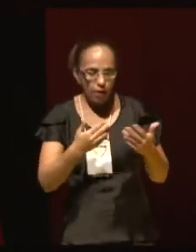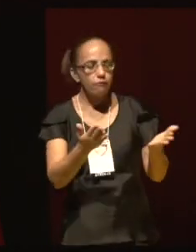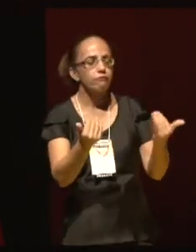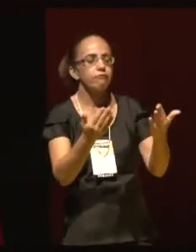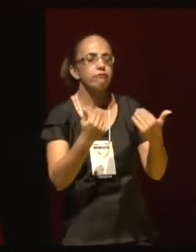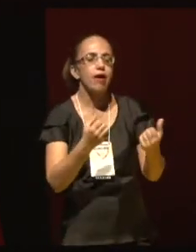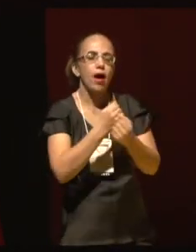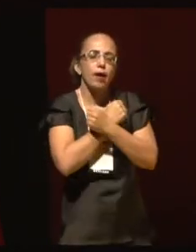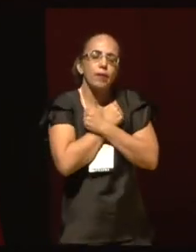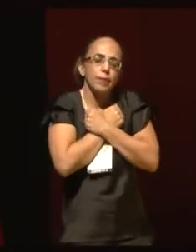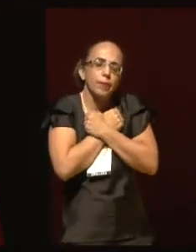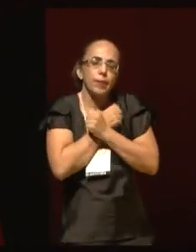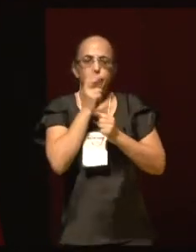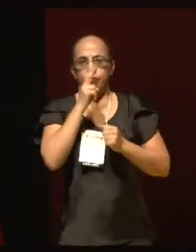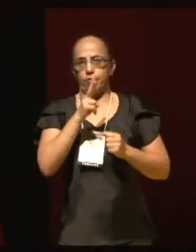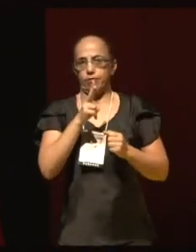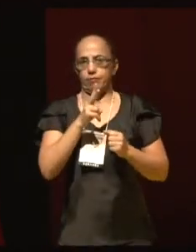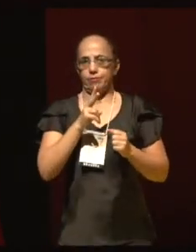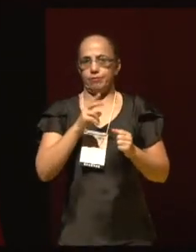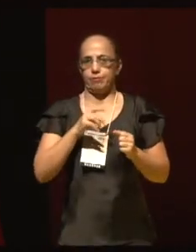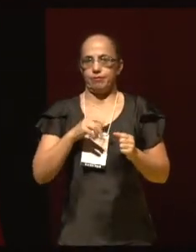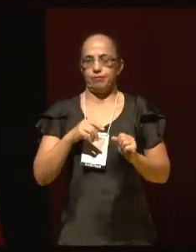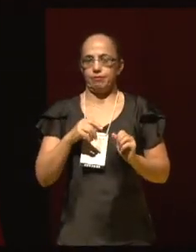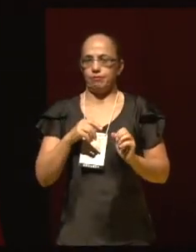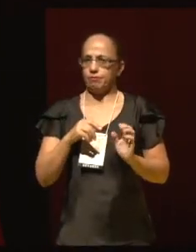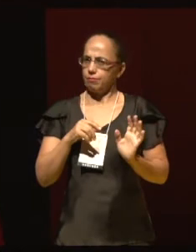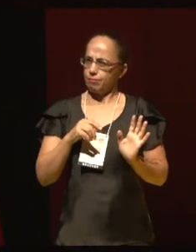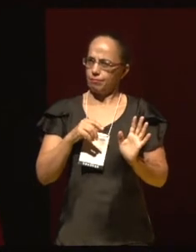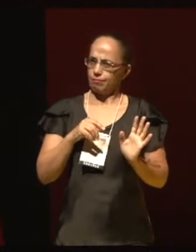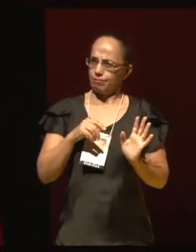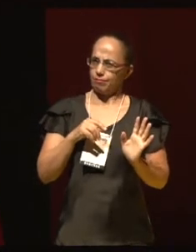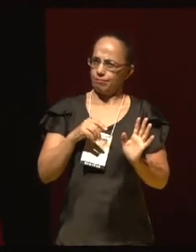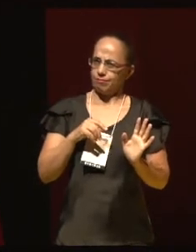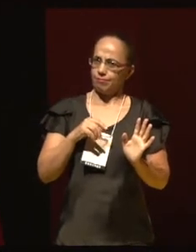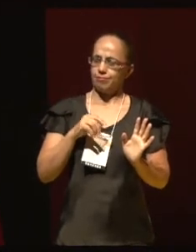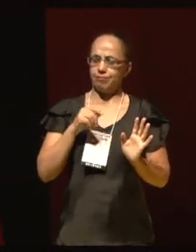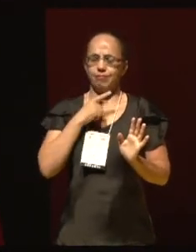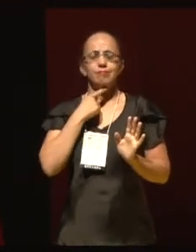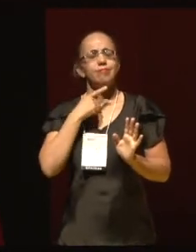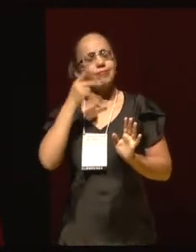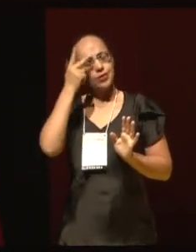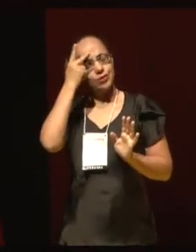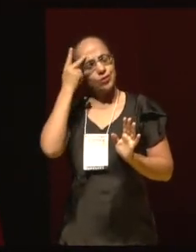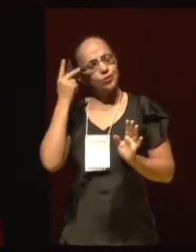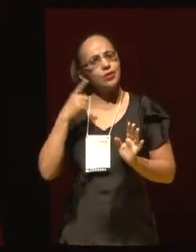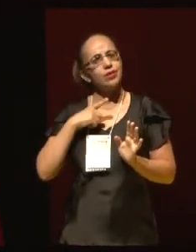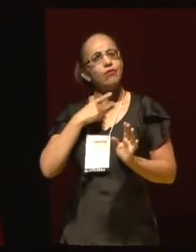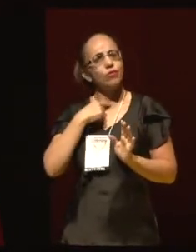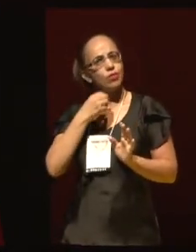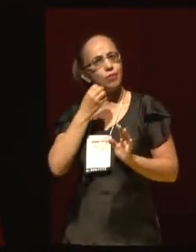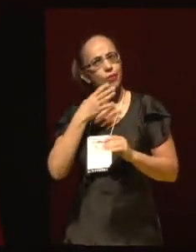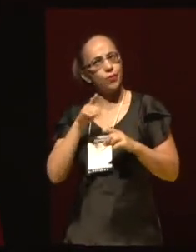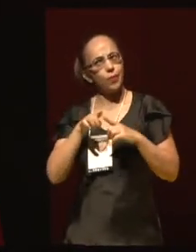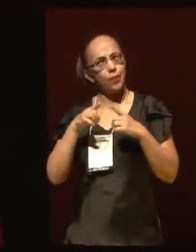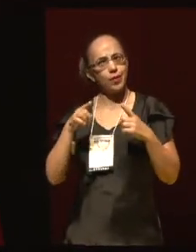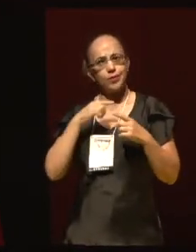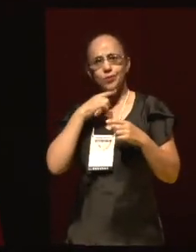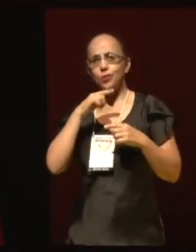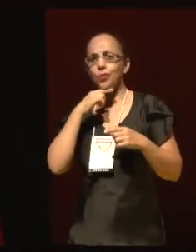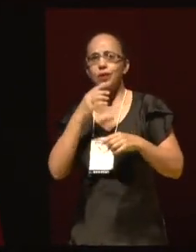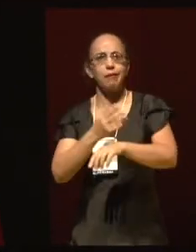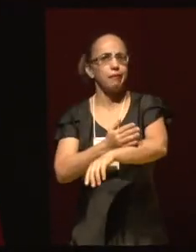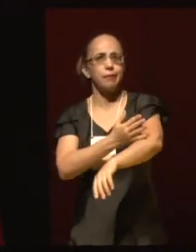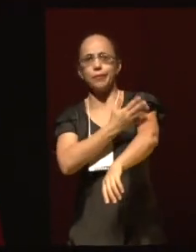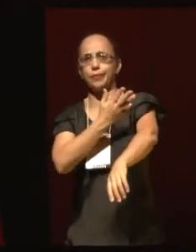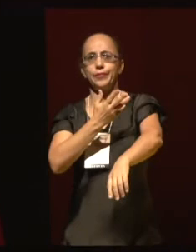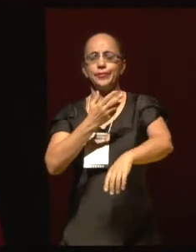Não podem contener sua emoção. São pessoas bem intencionadas, mas não podem manter sua emoção. Nós fazemos